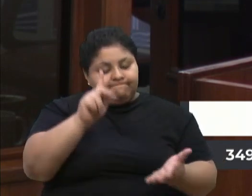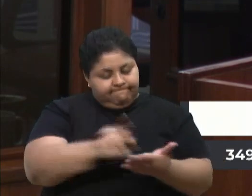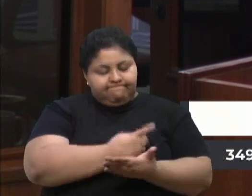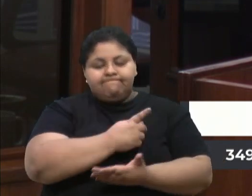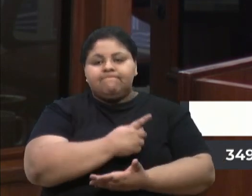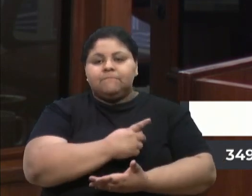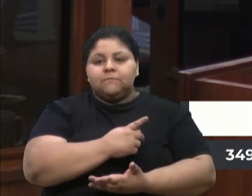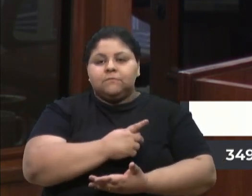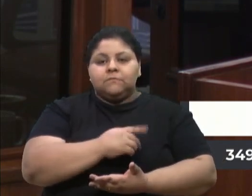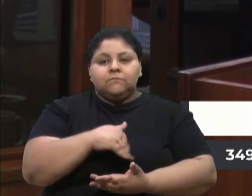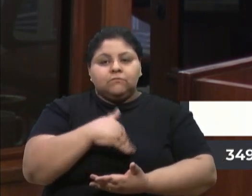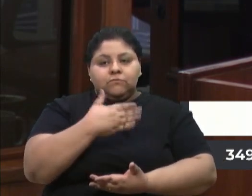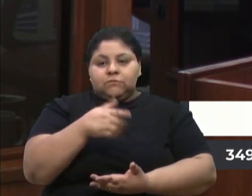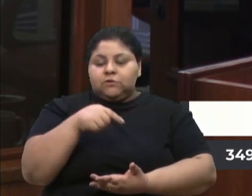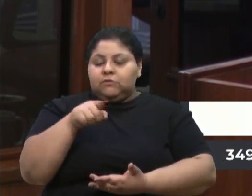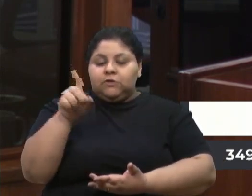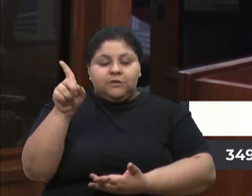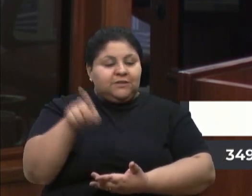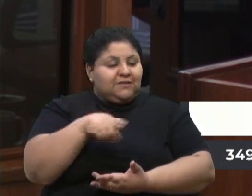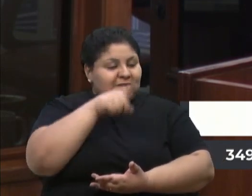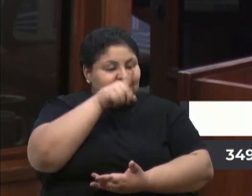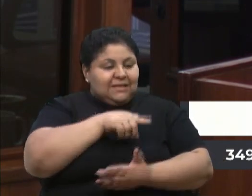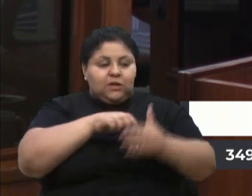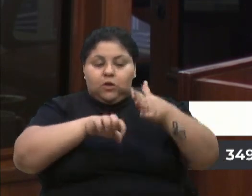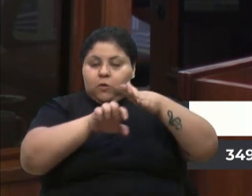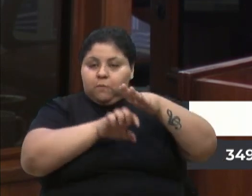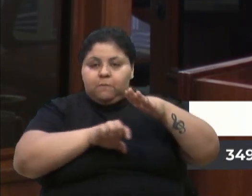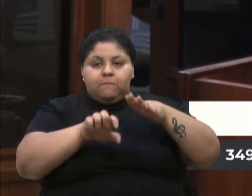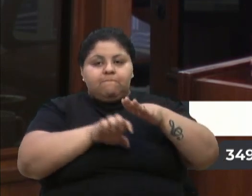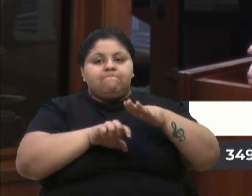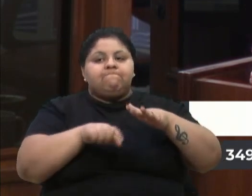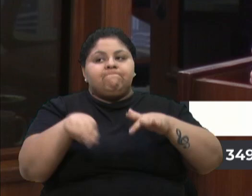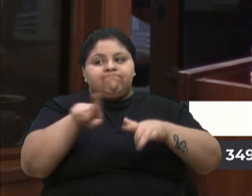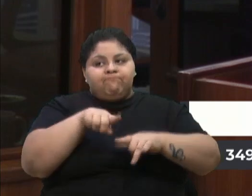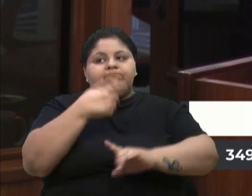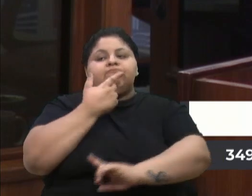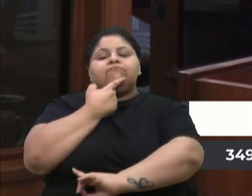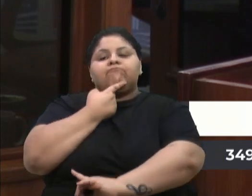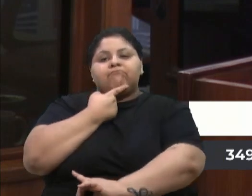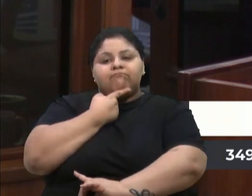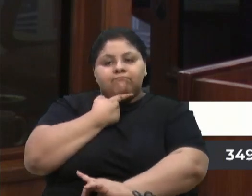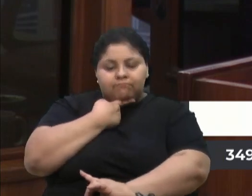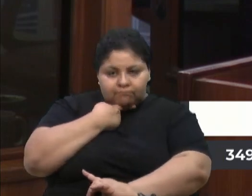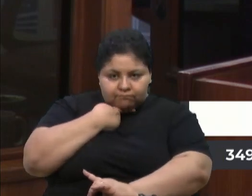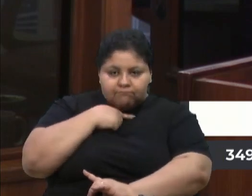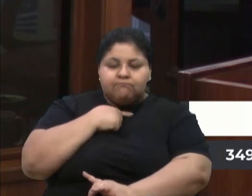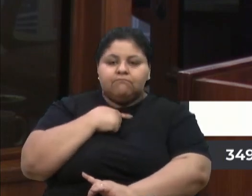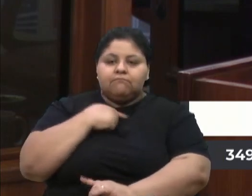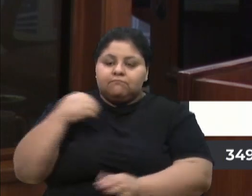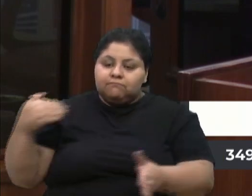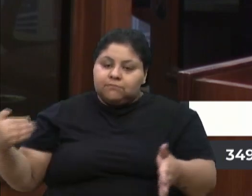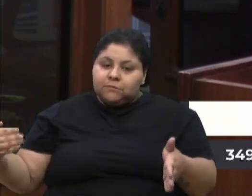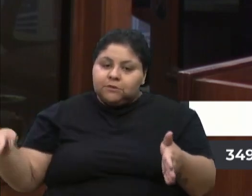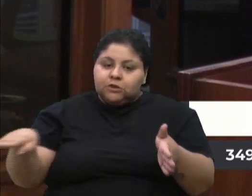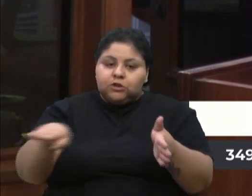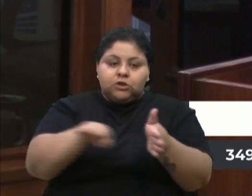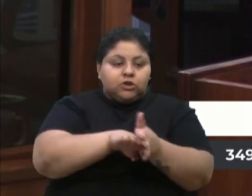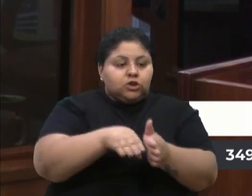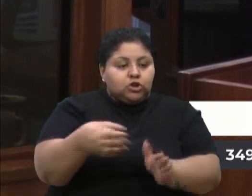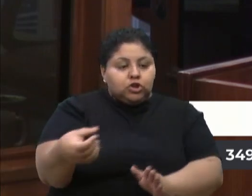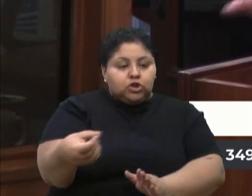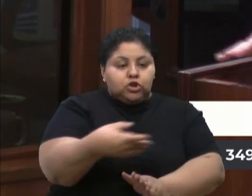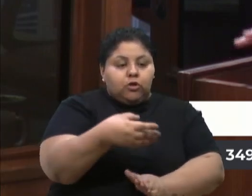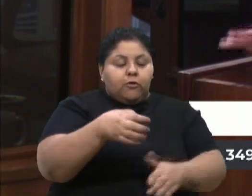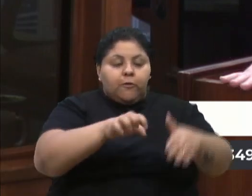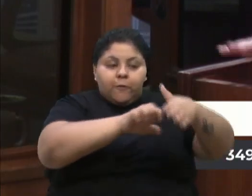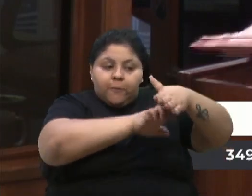não tem nada contra empresa nenhuma, nem nada. A gente gostaria que entrassem novos players, novas empresas